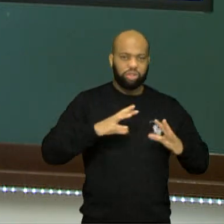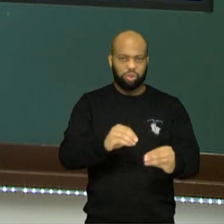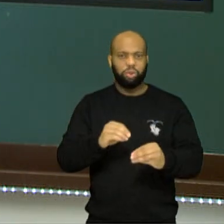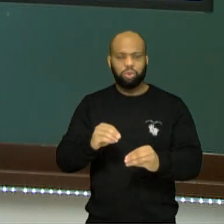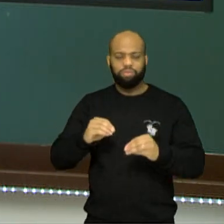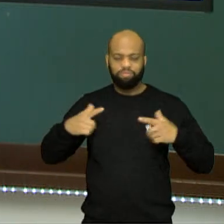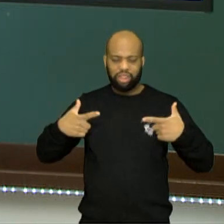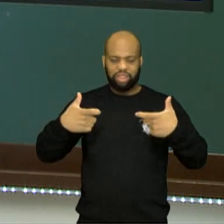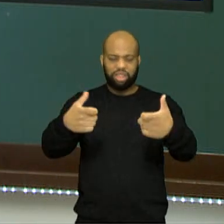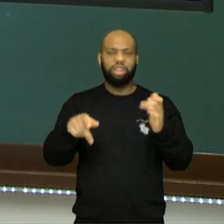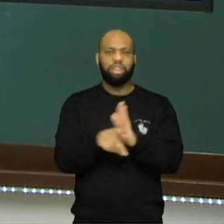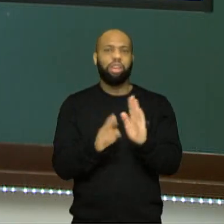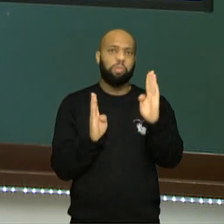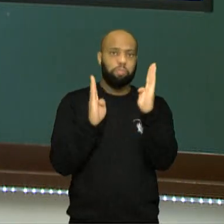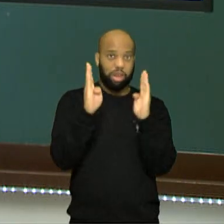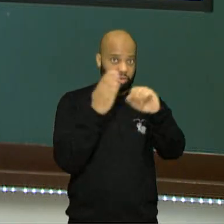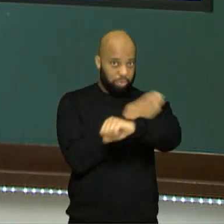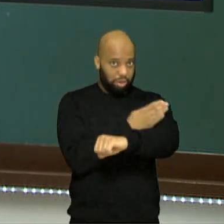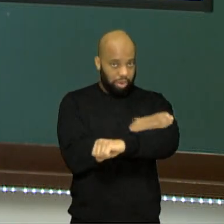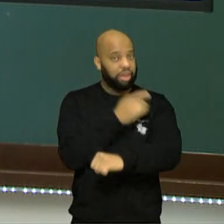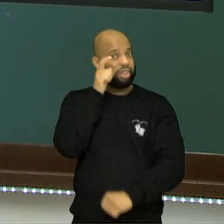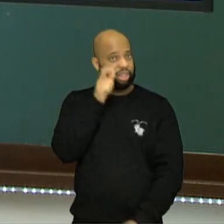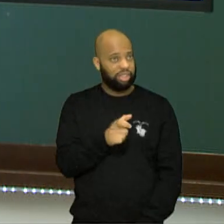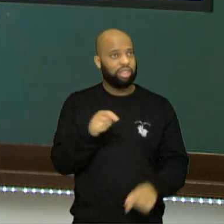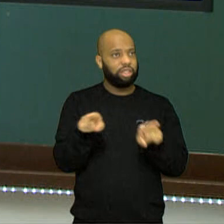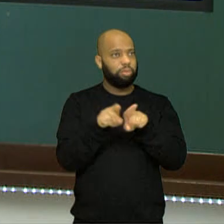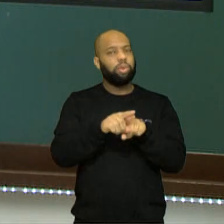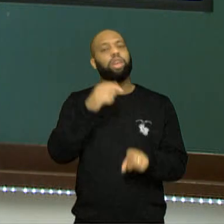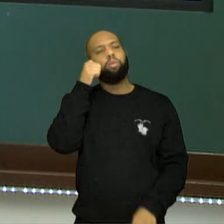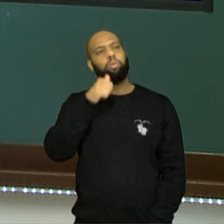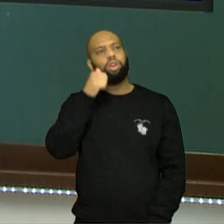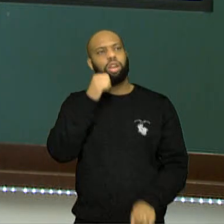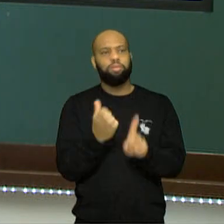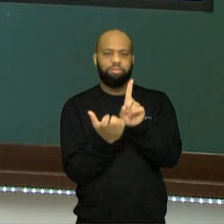na Idade Média, né? Muito interessante. A Joana d'Arc vai ser